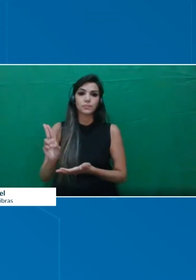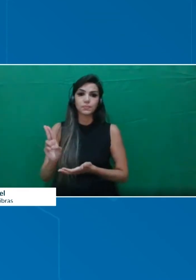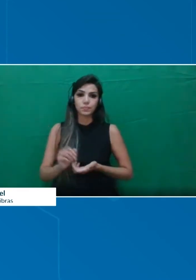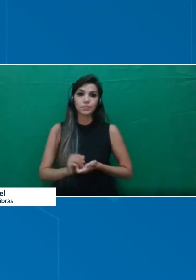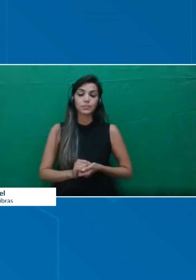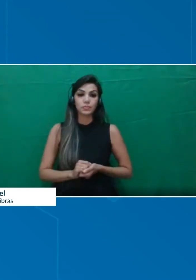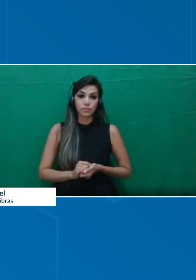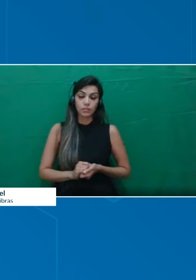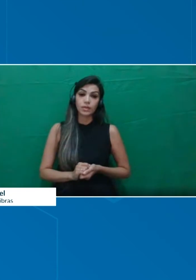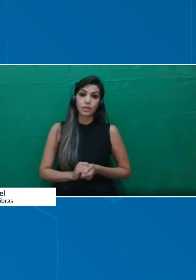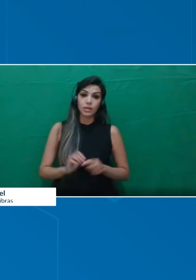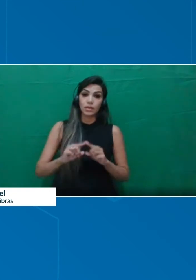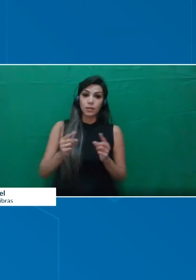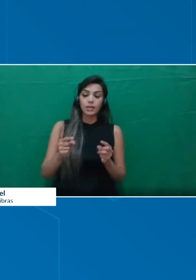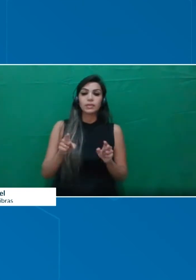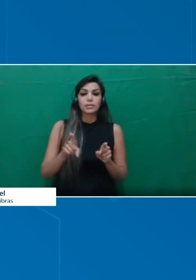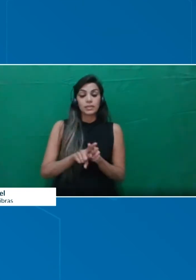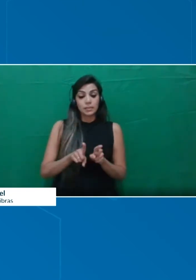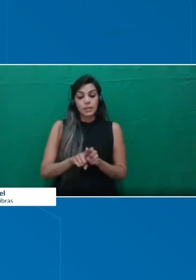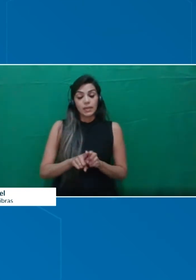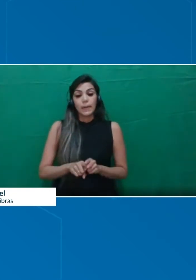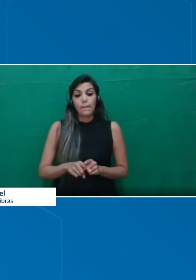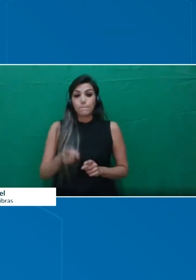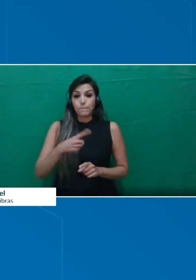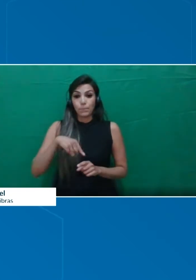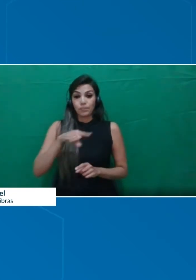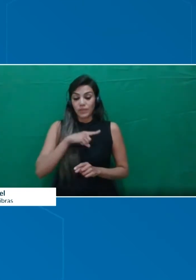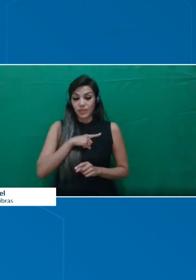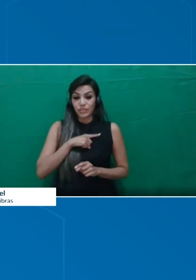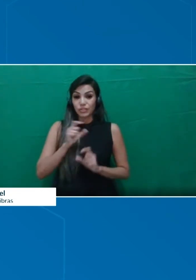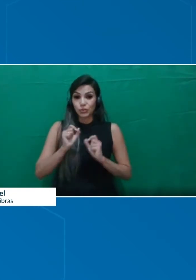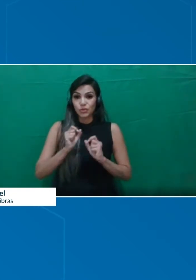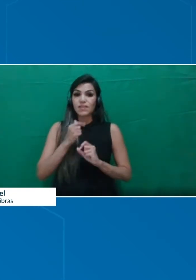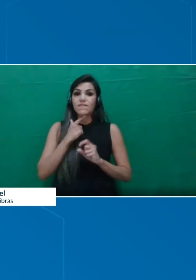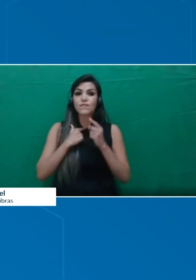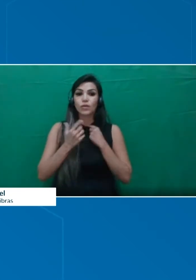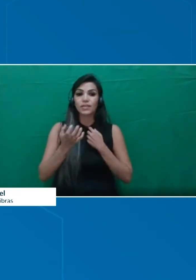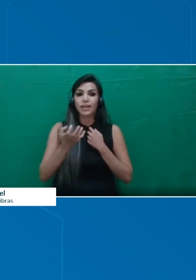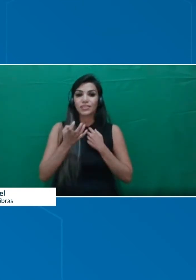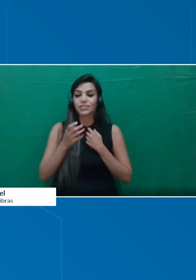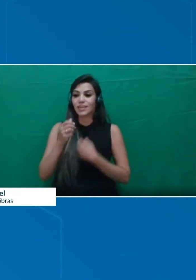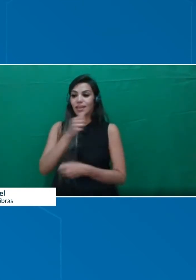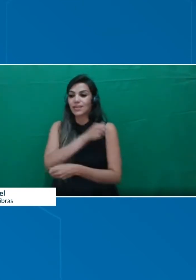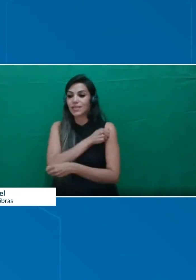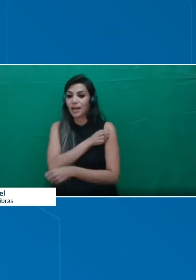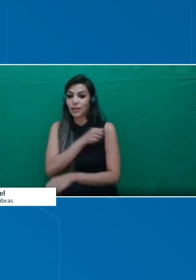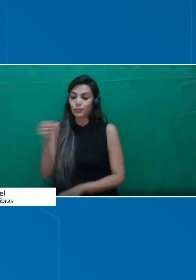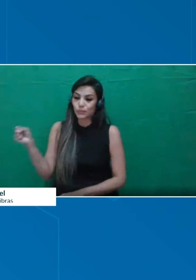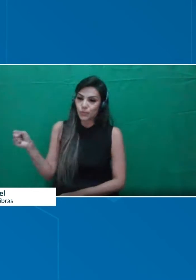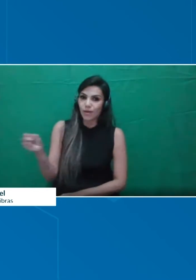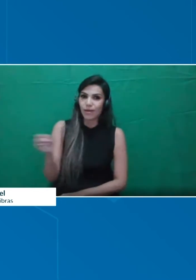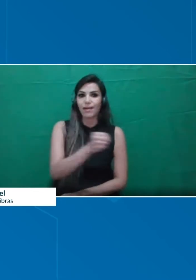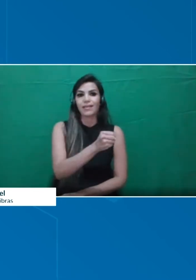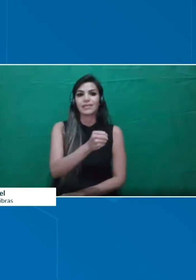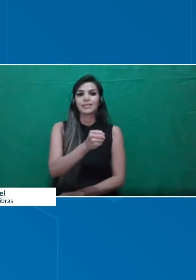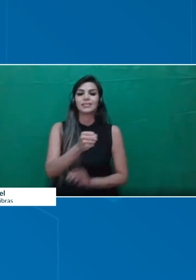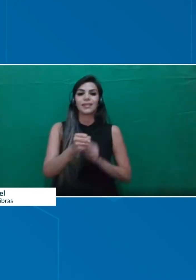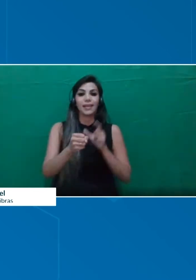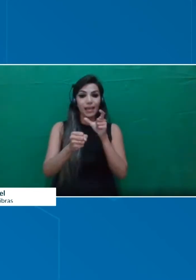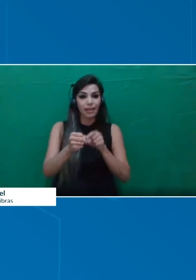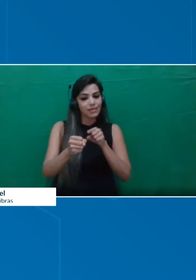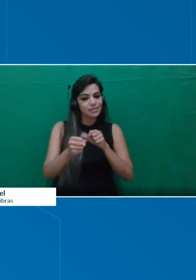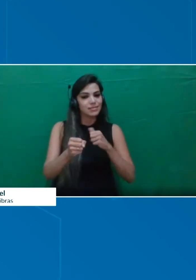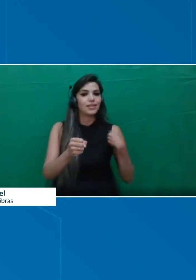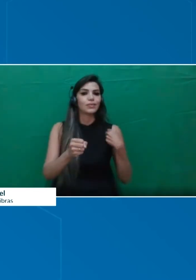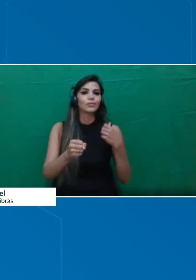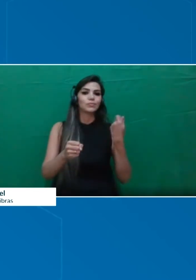para a universidade justamente as pessoas que precisam. E aí é um grande